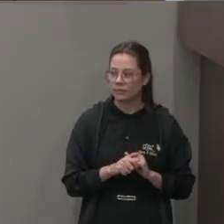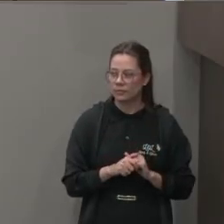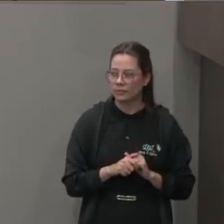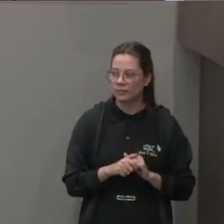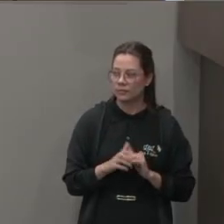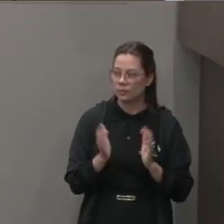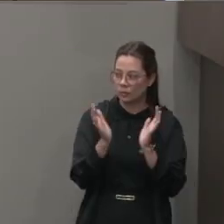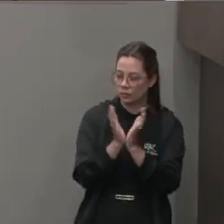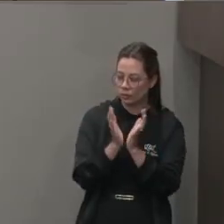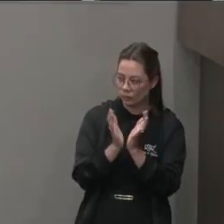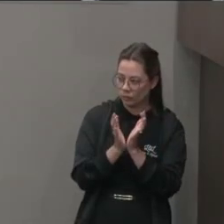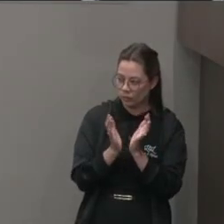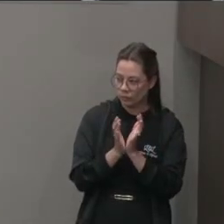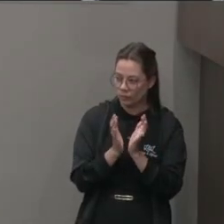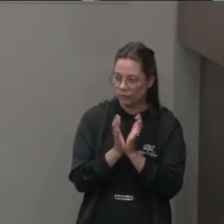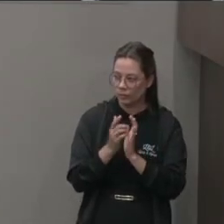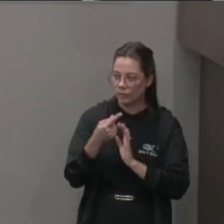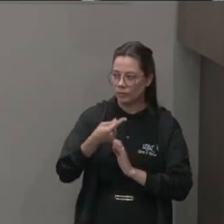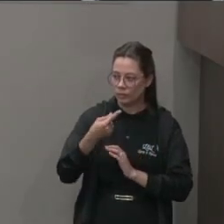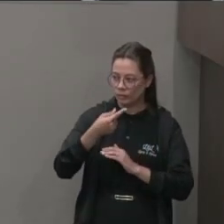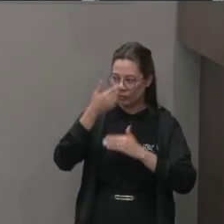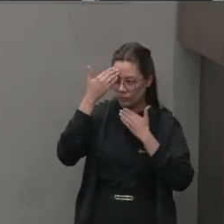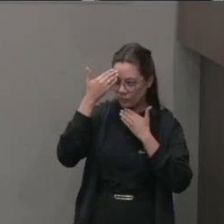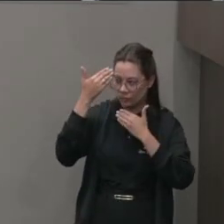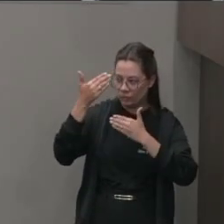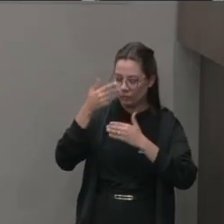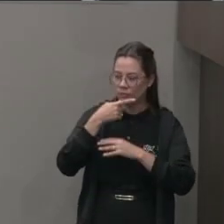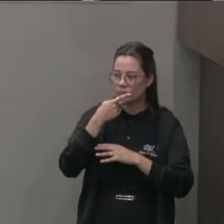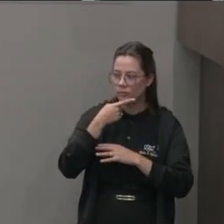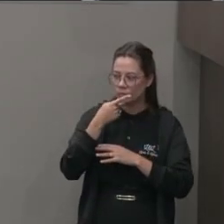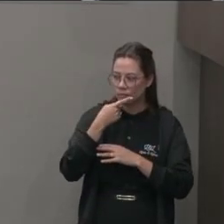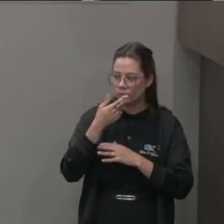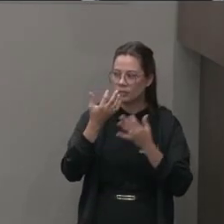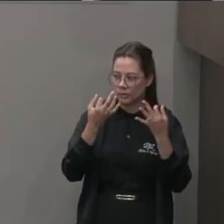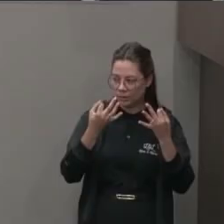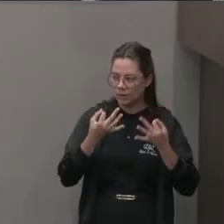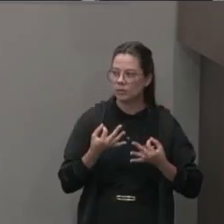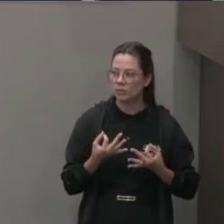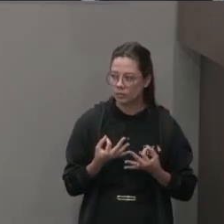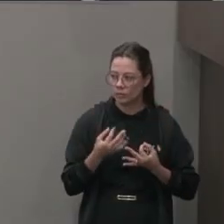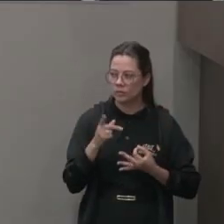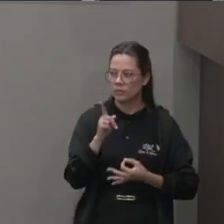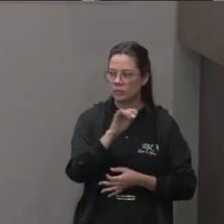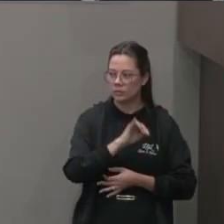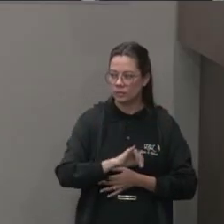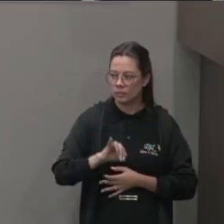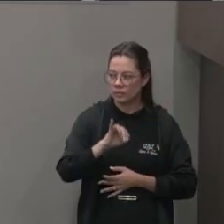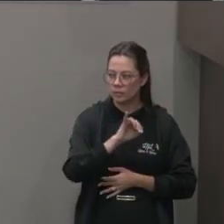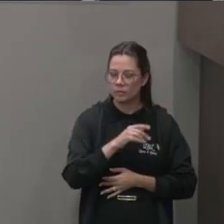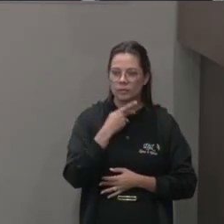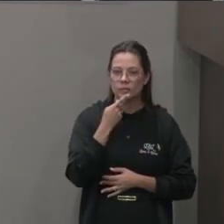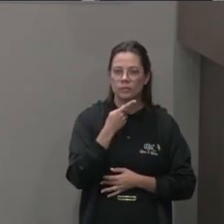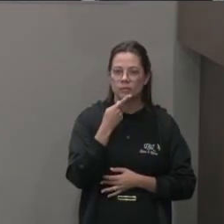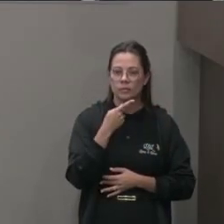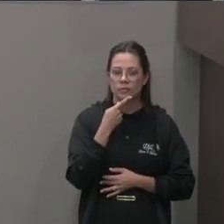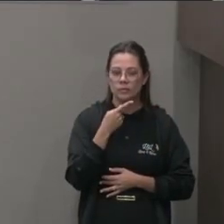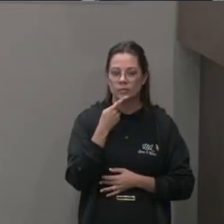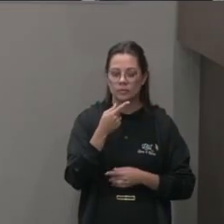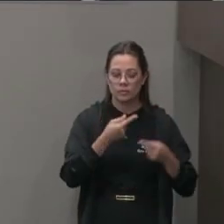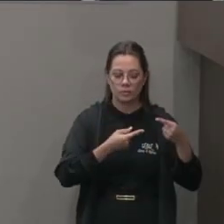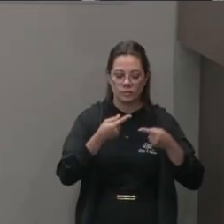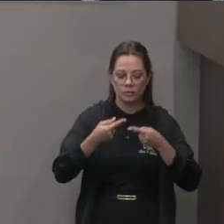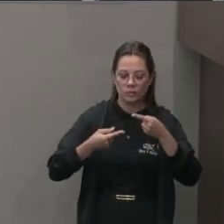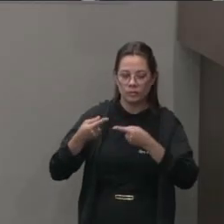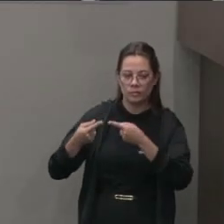Meu nobre colega, meu oráculo, primeiramente, muito obrigado pela parte. Com certeza, é muito importante ressaltar o